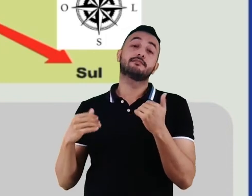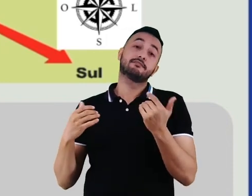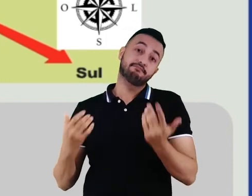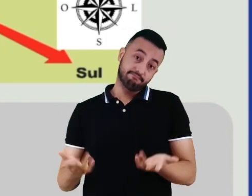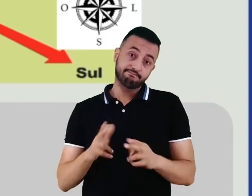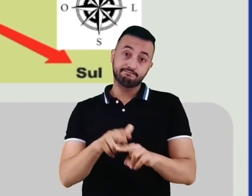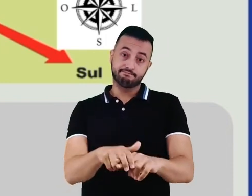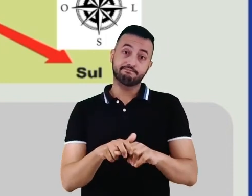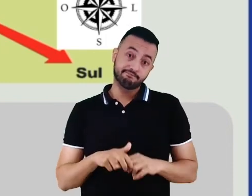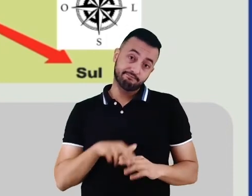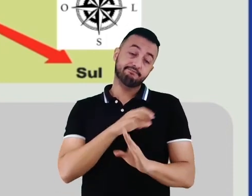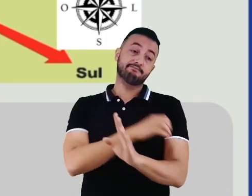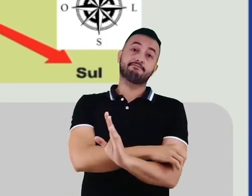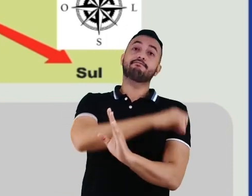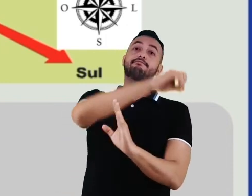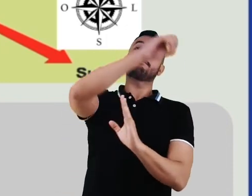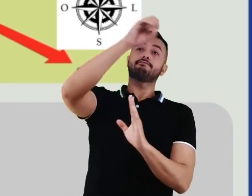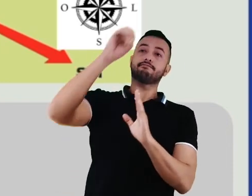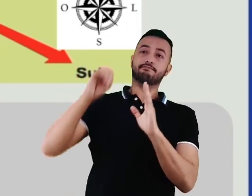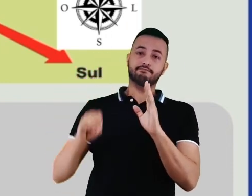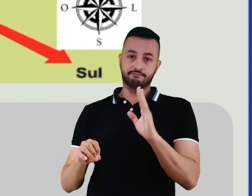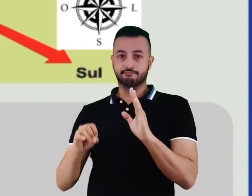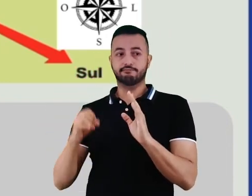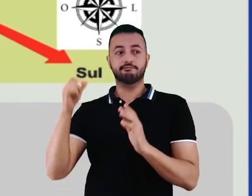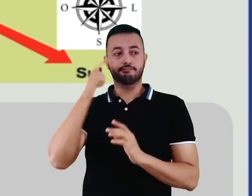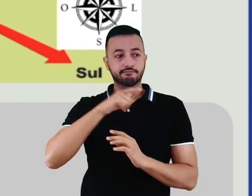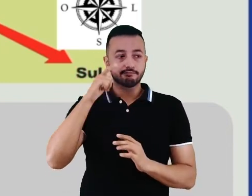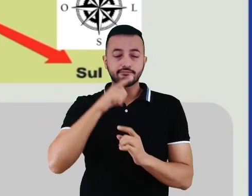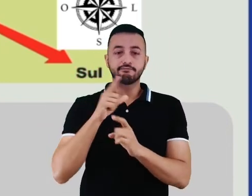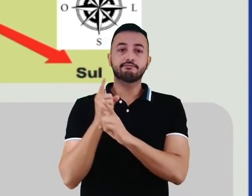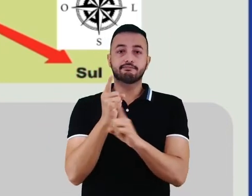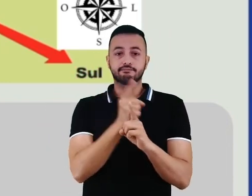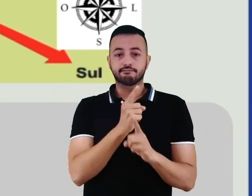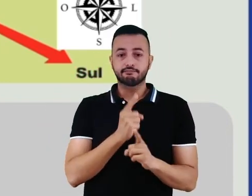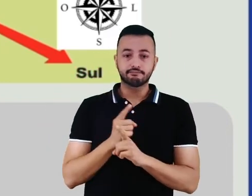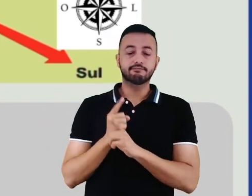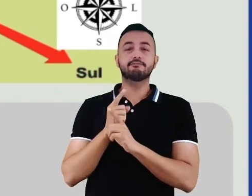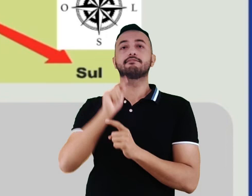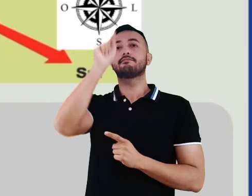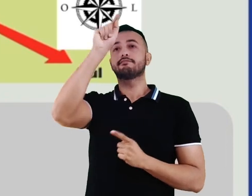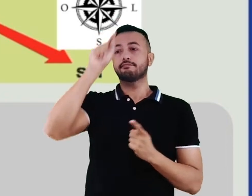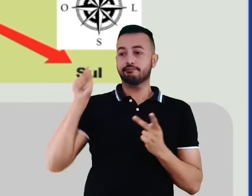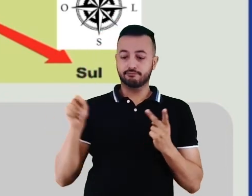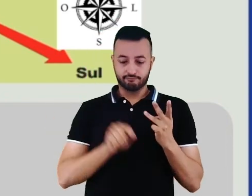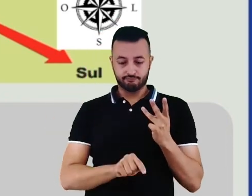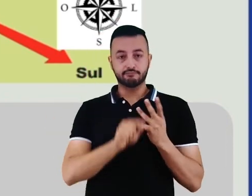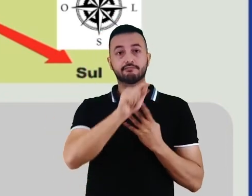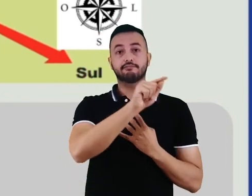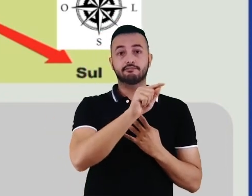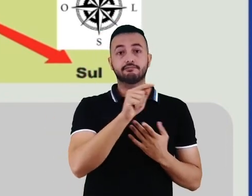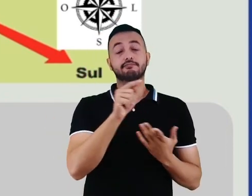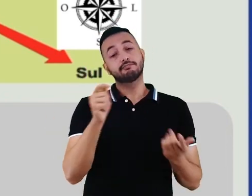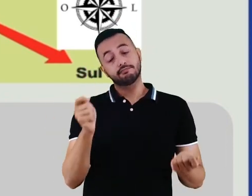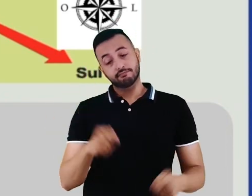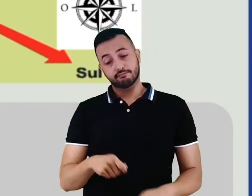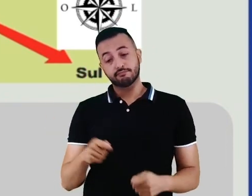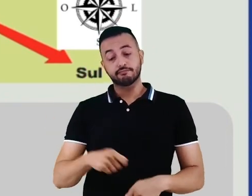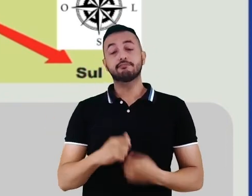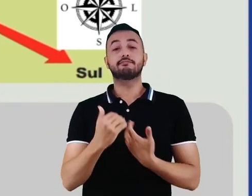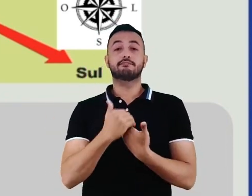através do nascer e do pôr do Sol, conseguimos identificar os pontos cardeais que servem para nos